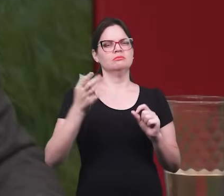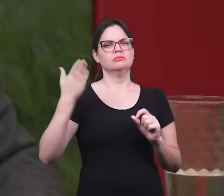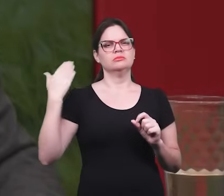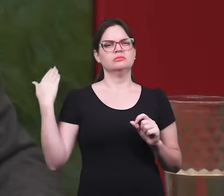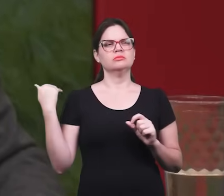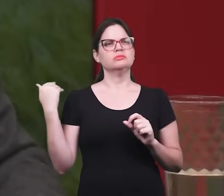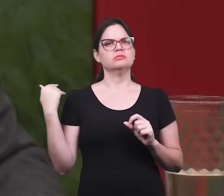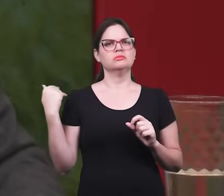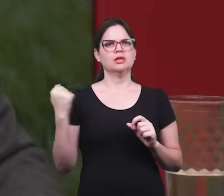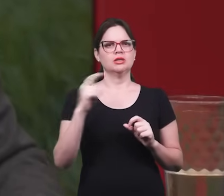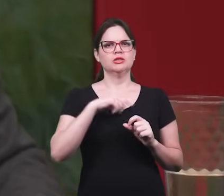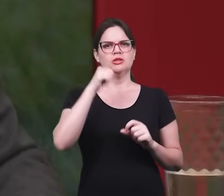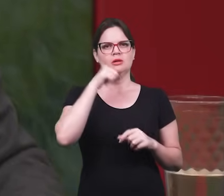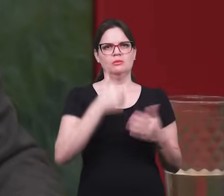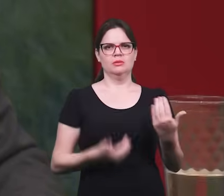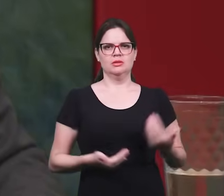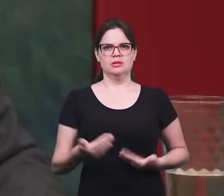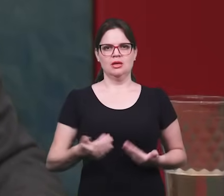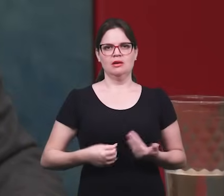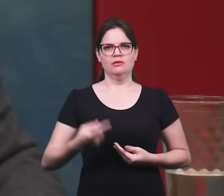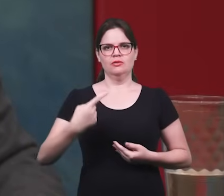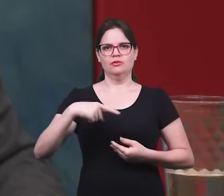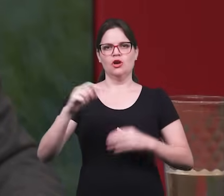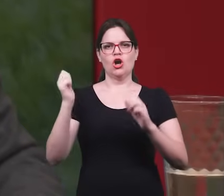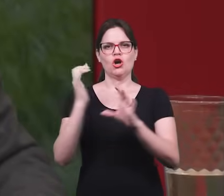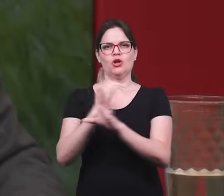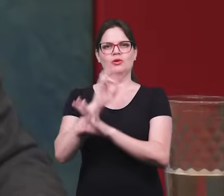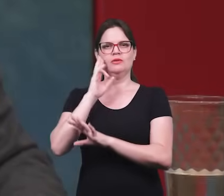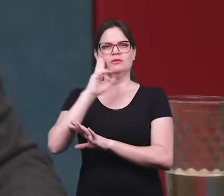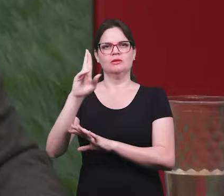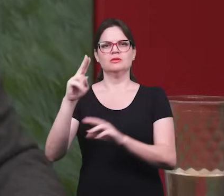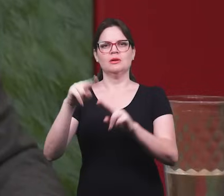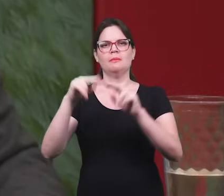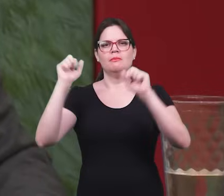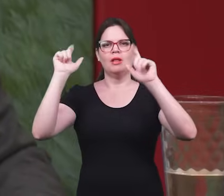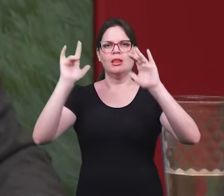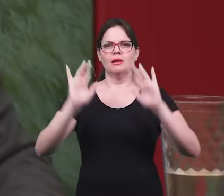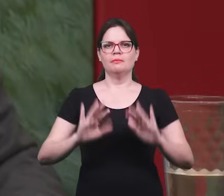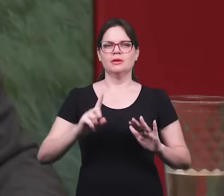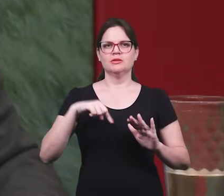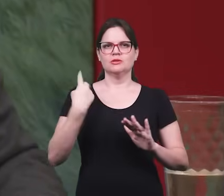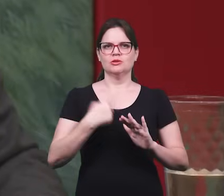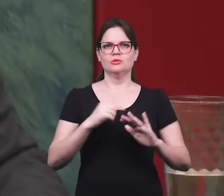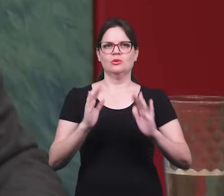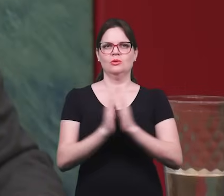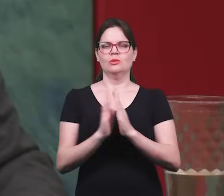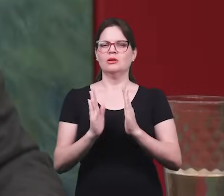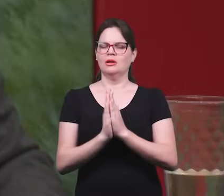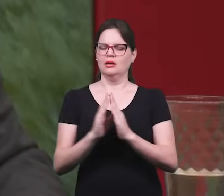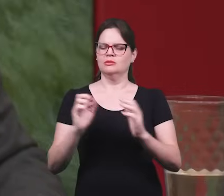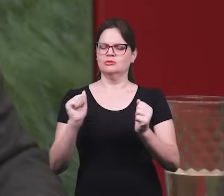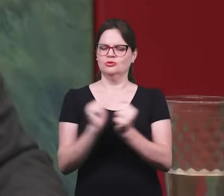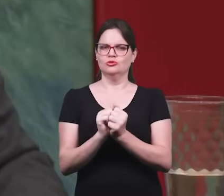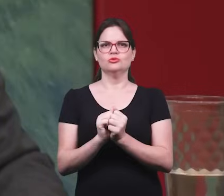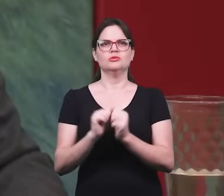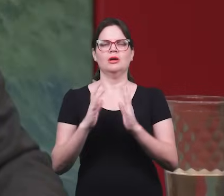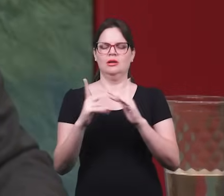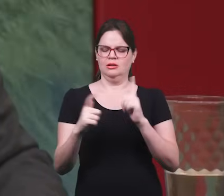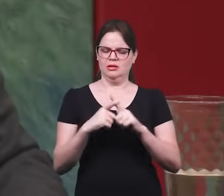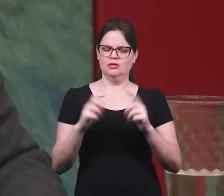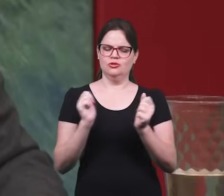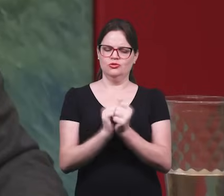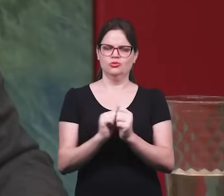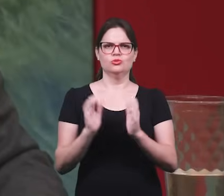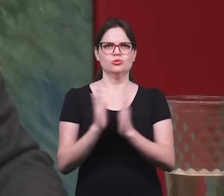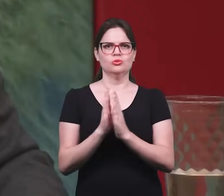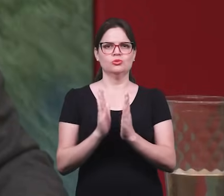um a irmã glorificação ela glorificou por uma bênção aqui que nós tínhamos orado orado buscado do Senhor a igreja orou